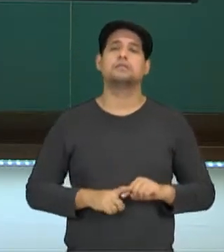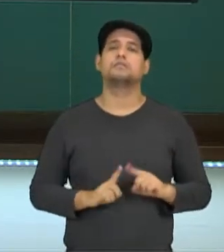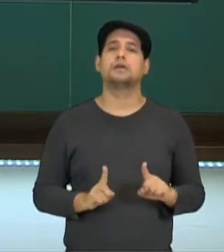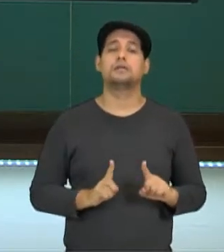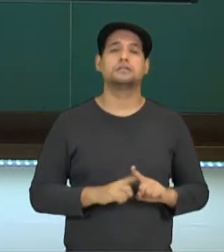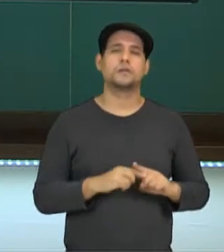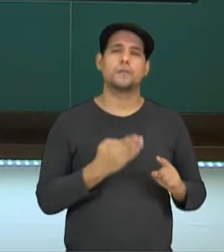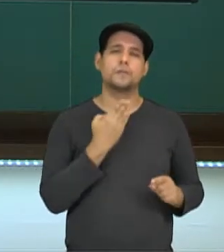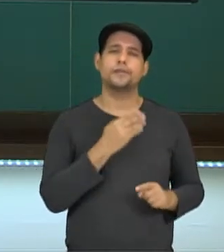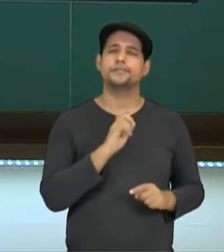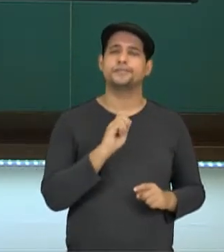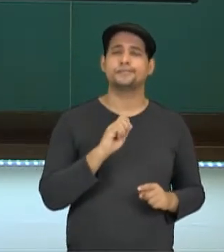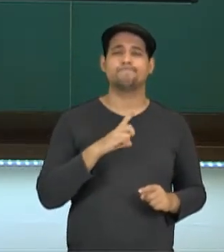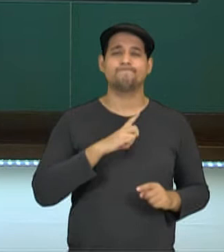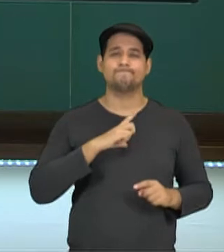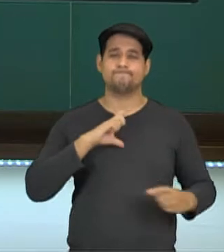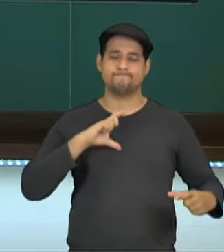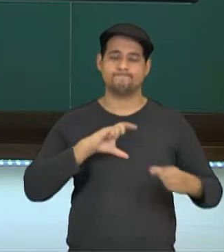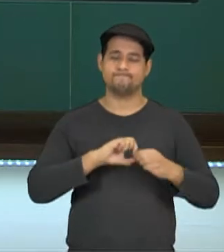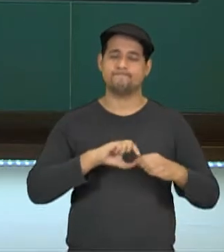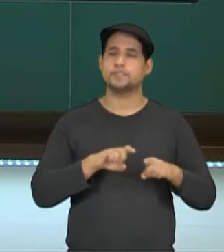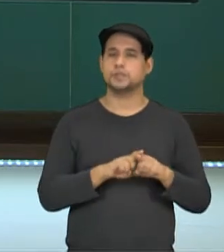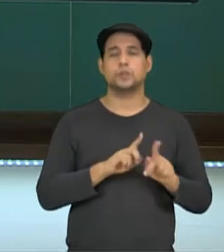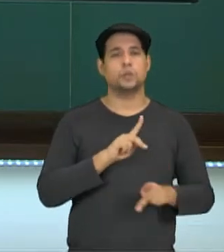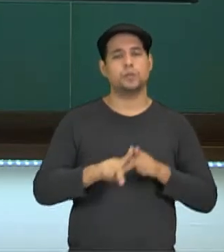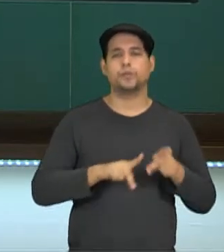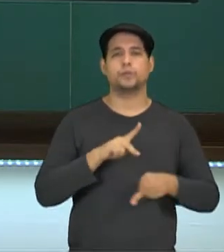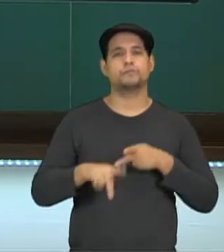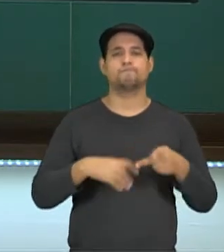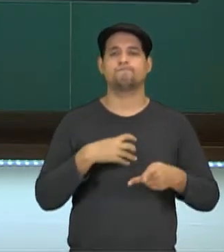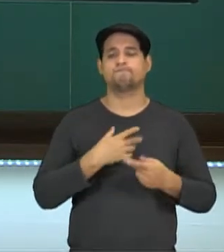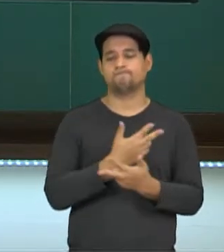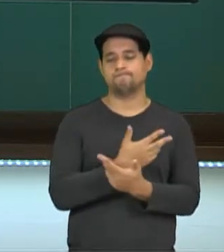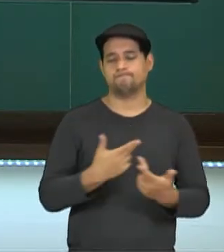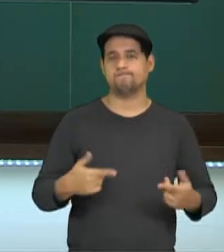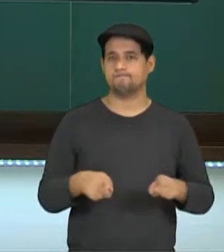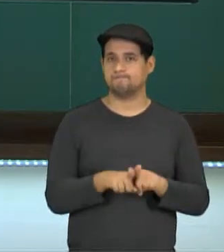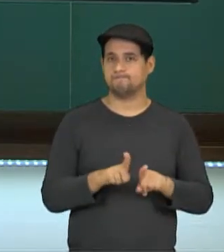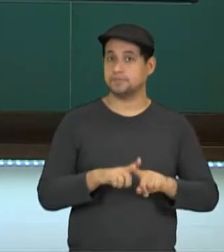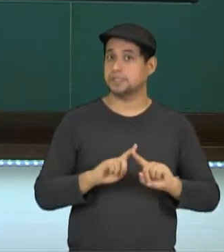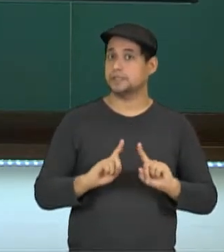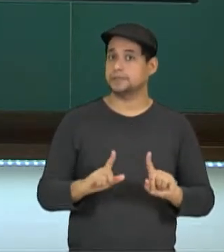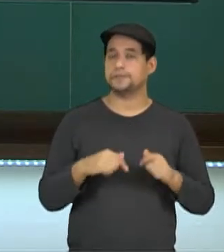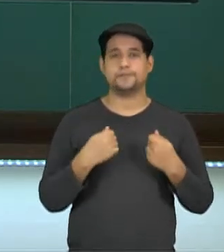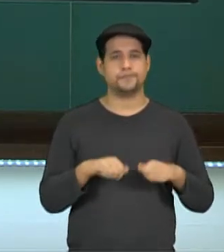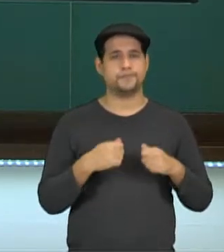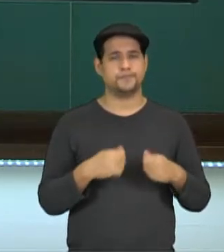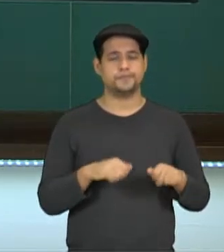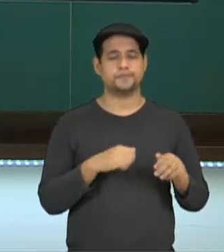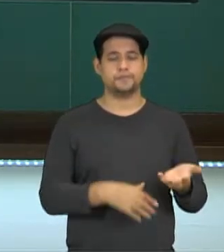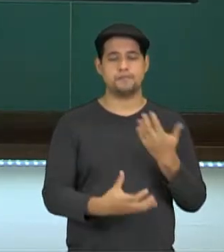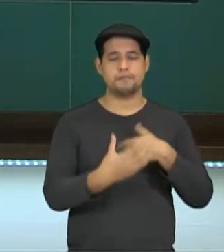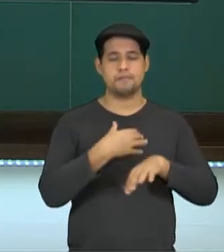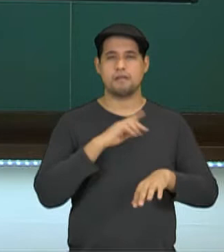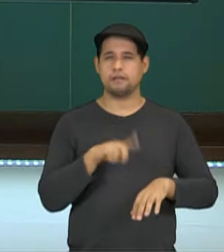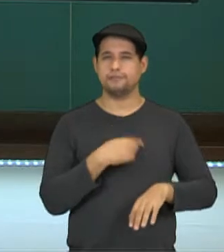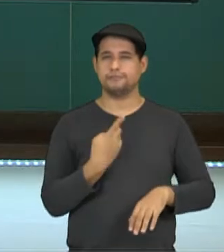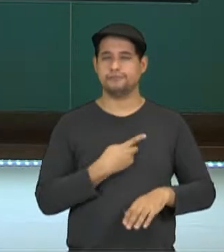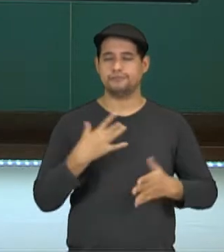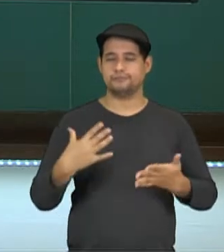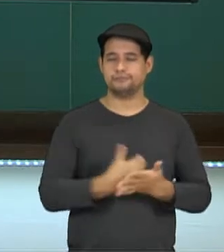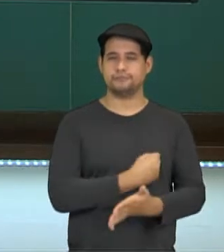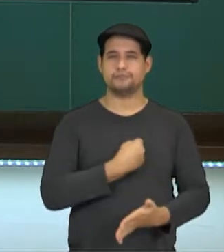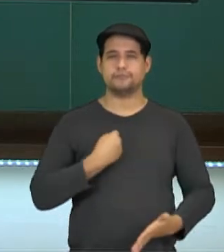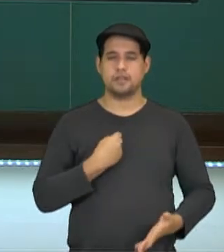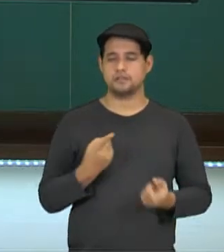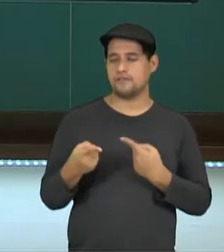que demandam aí um engajamento da população de uma forma geral. Mas com resiliência nós conseguimos superar